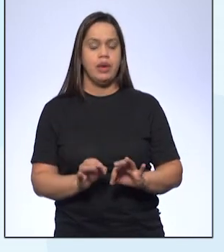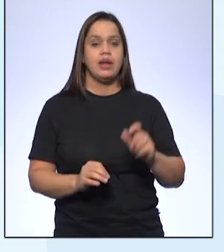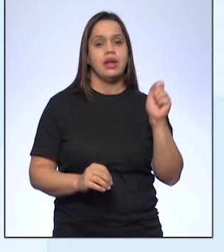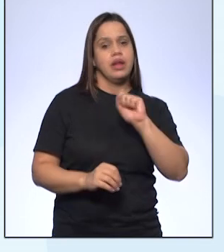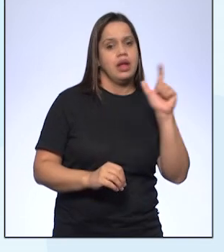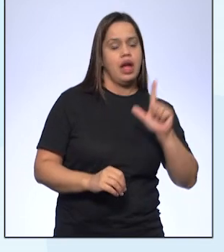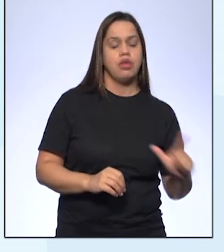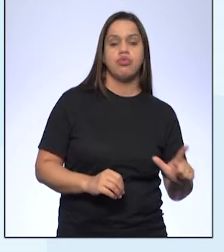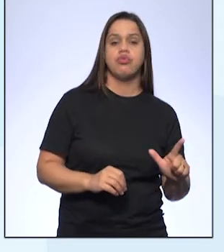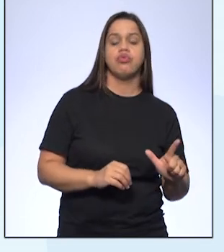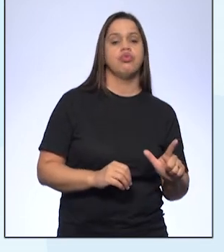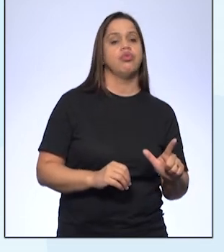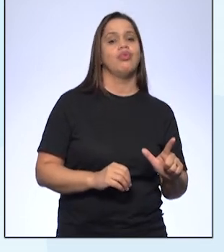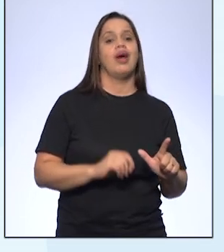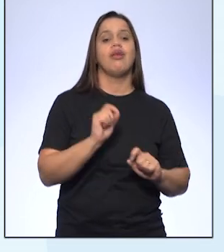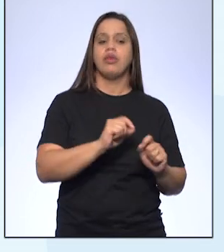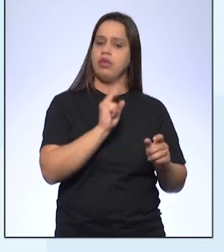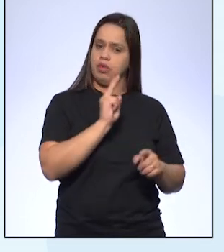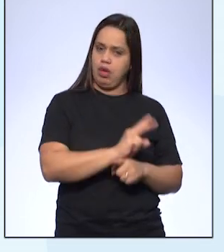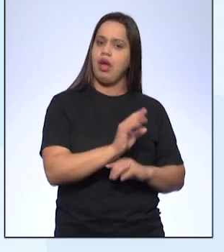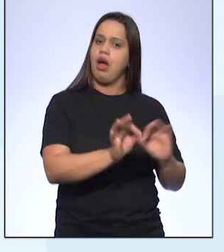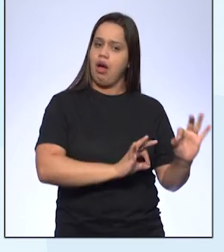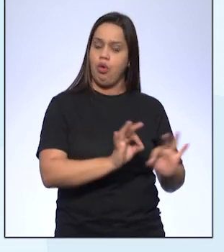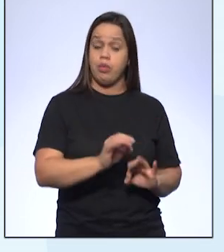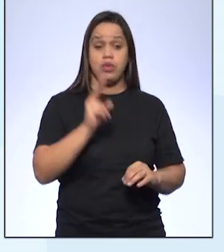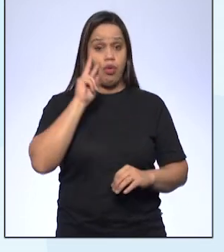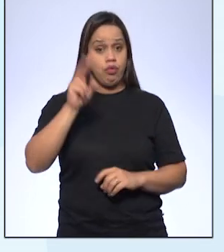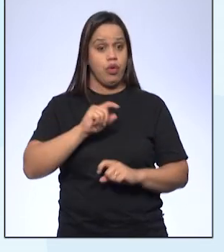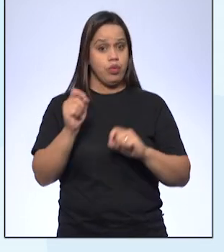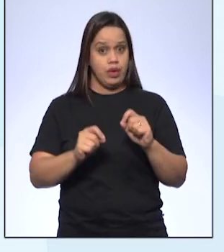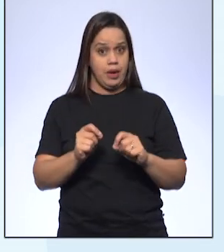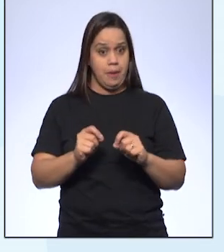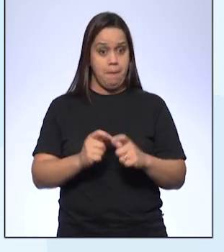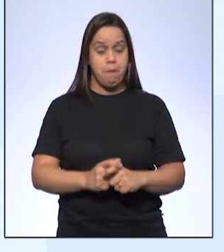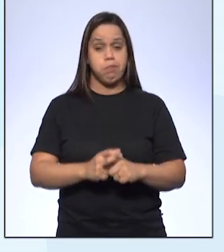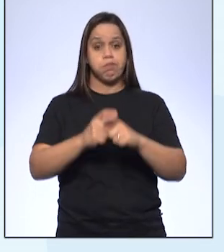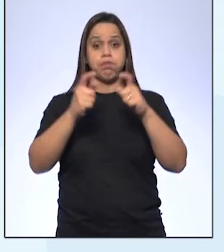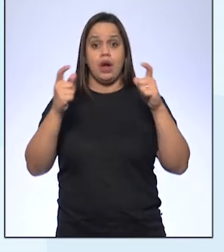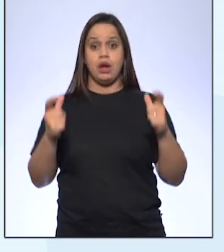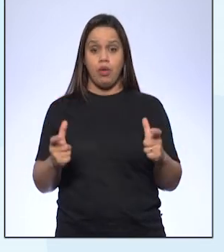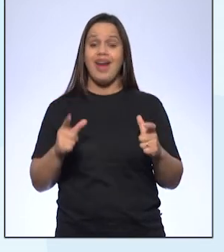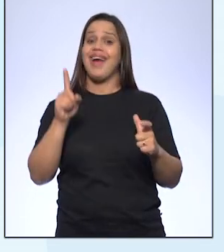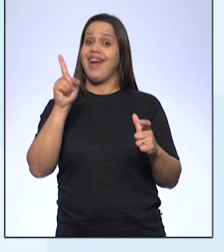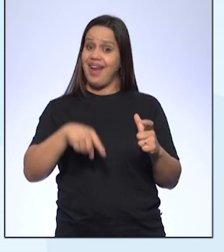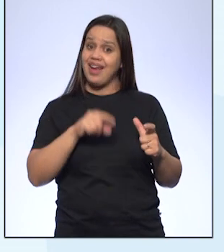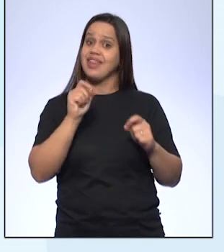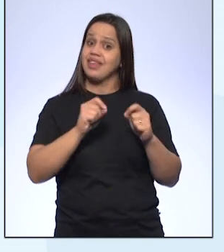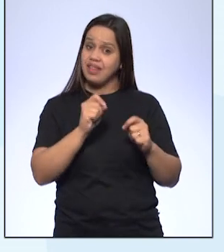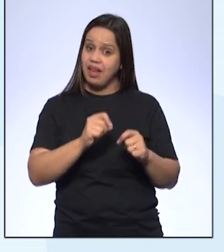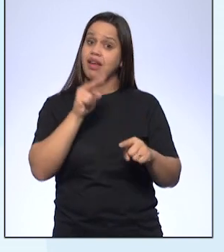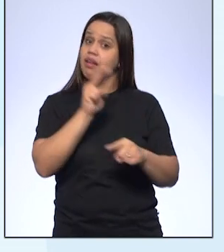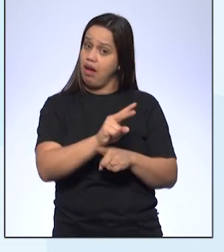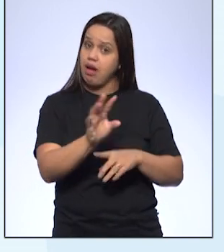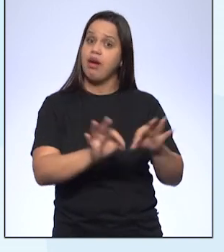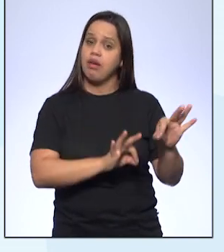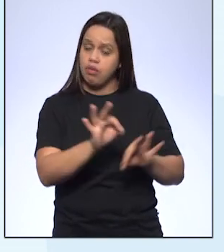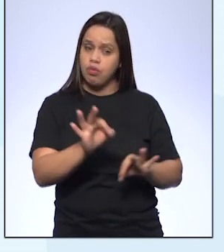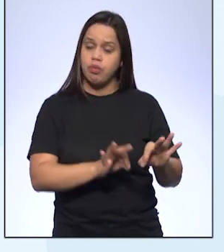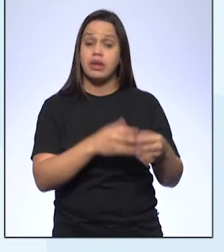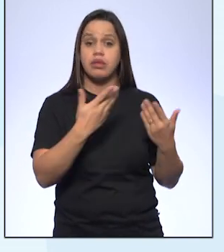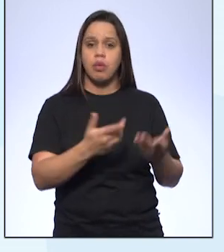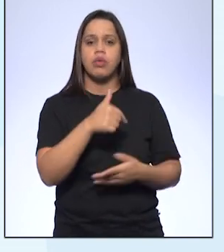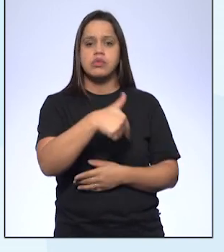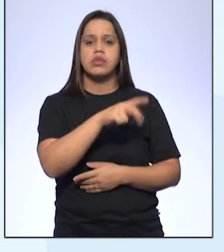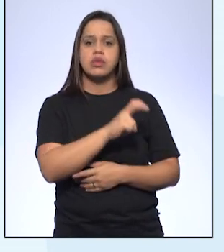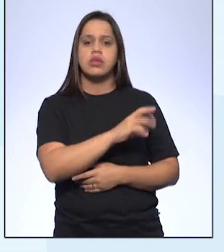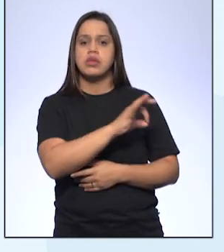Se eu observar, a fatia maior é quem arruma. Só de observar eu consigo. Então,